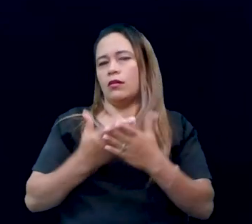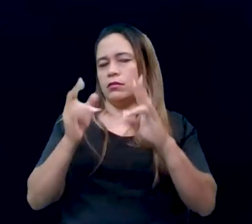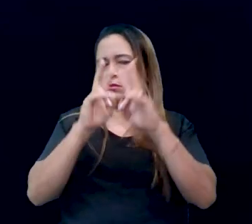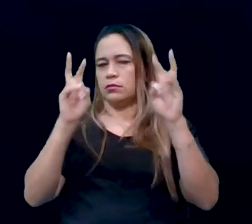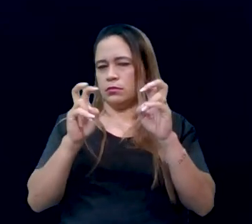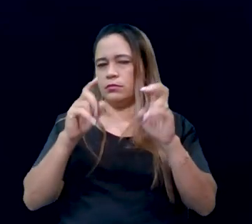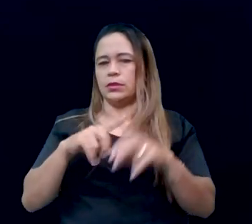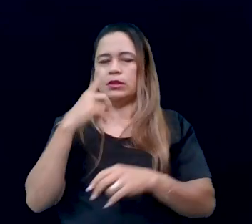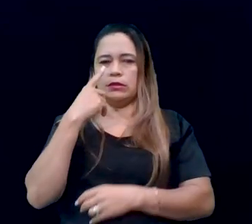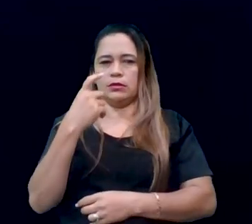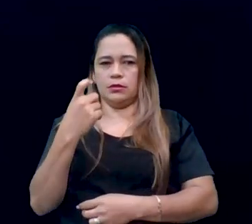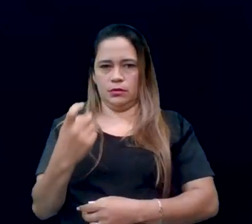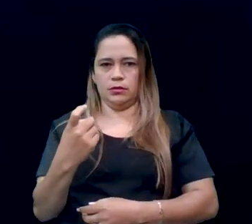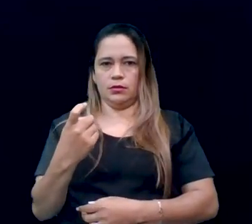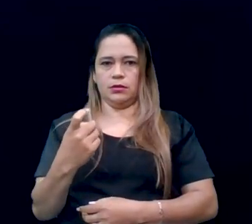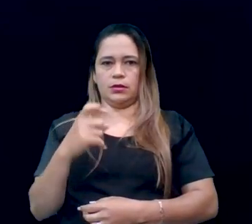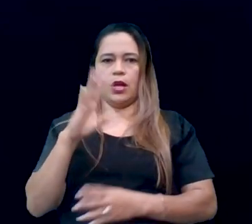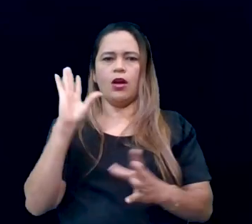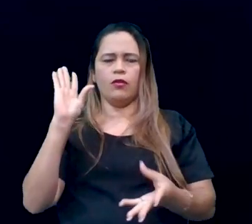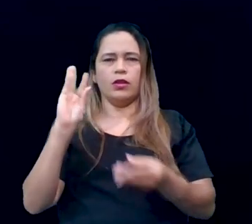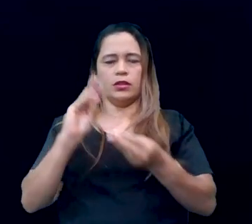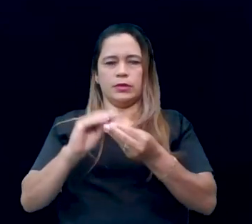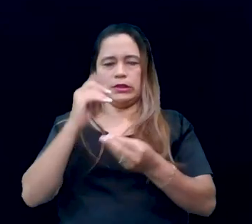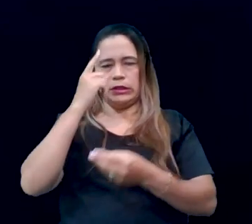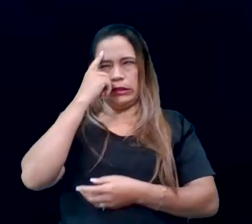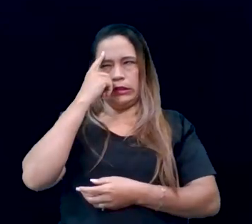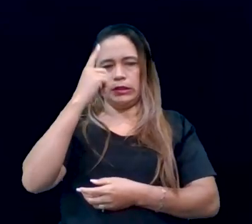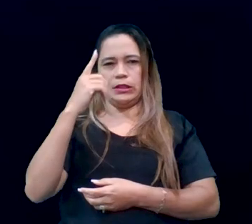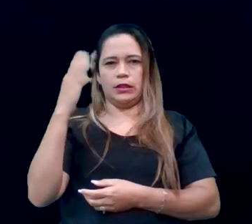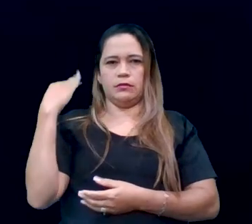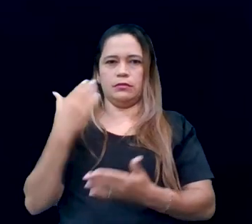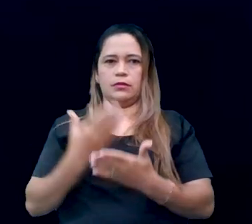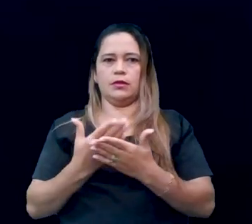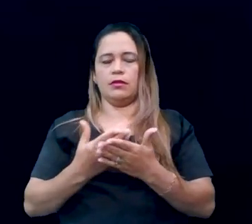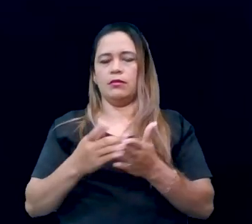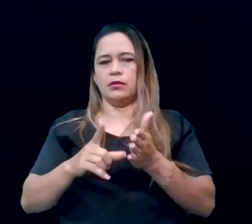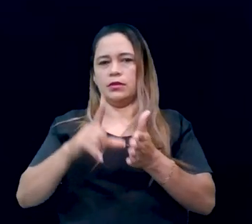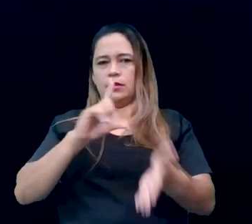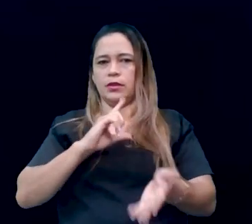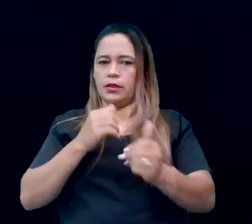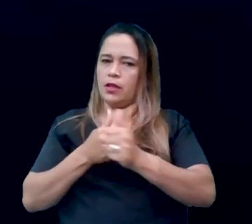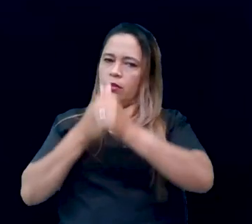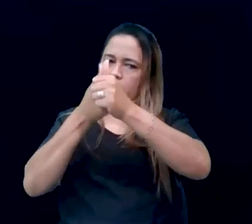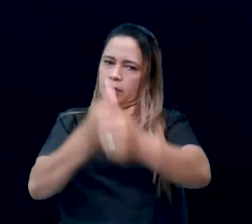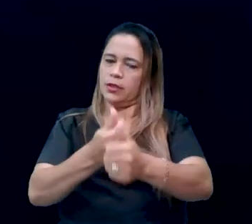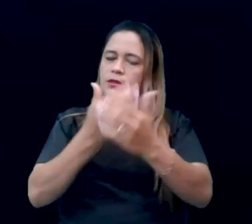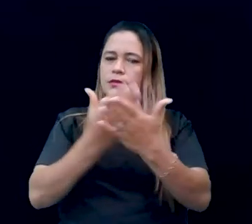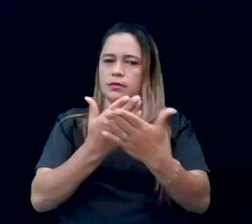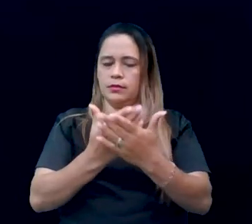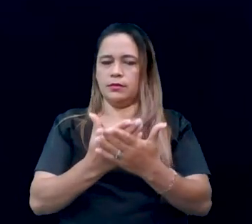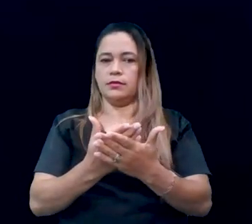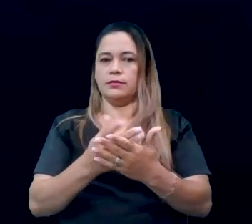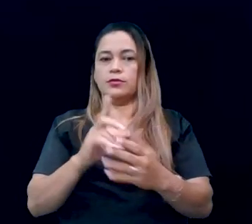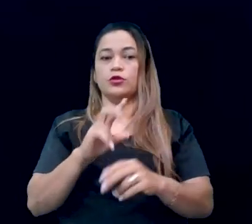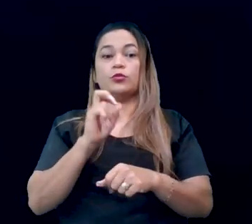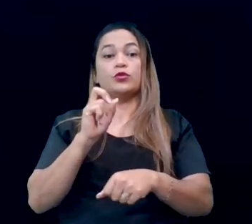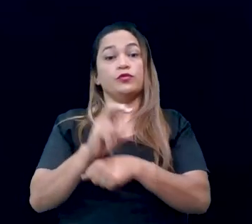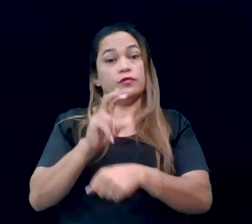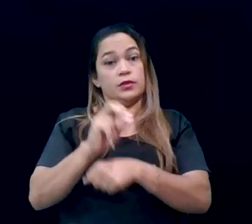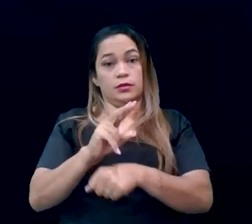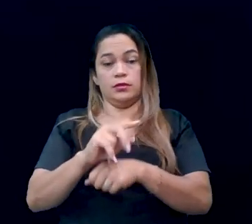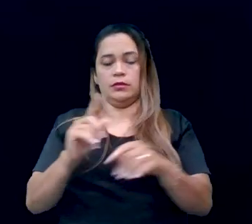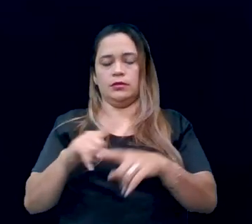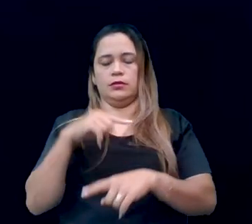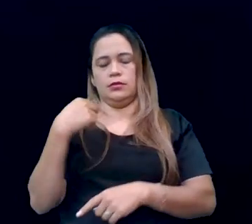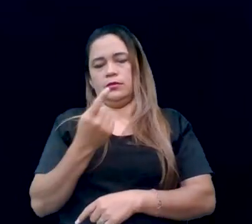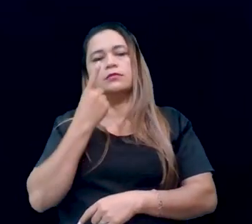tema bem interessante, é o fechamento daquela ideia que nós fizemos na aula anterior, para quem está acompanhando as nossas aulas aí, sobre os vírus. Nós vimos